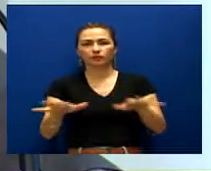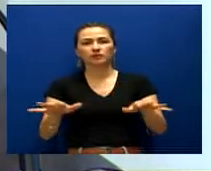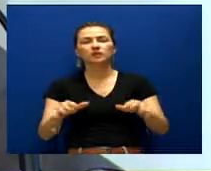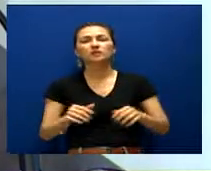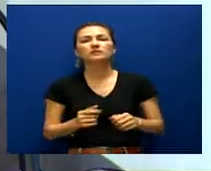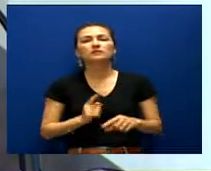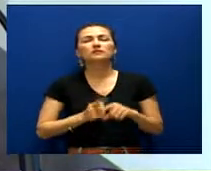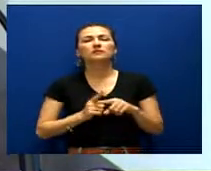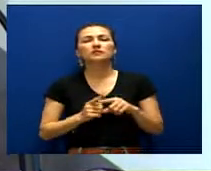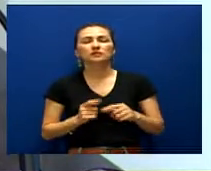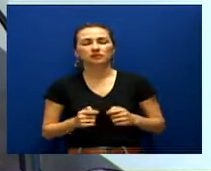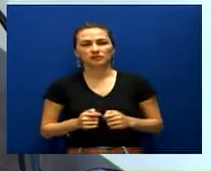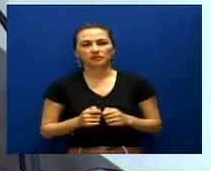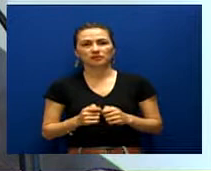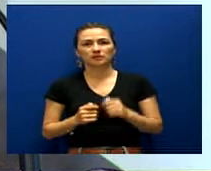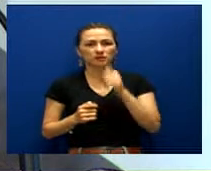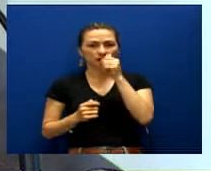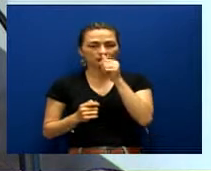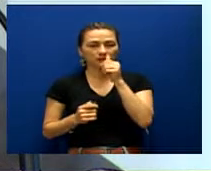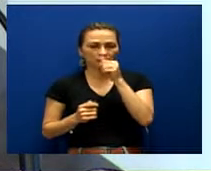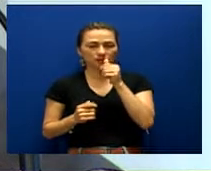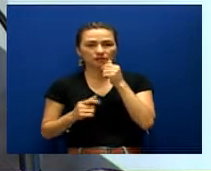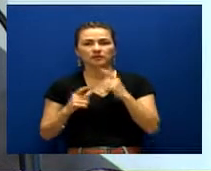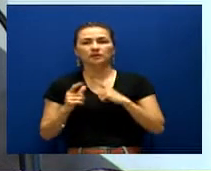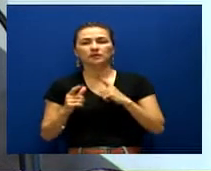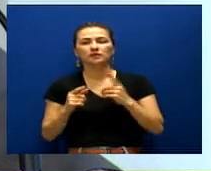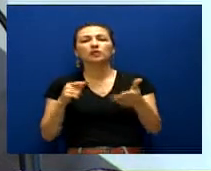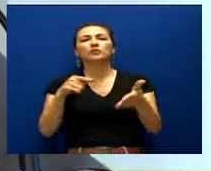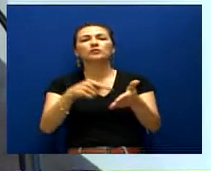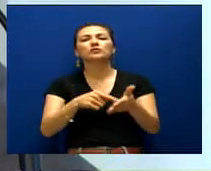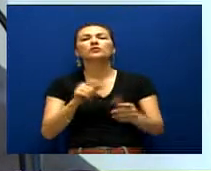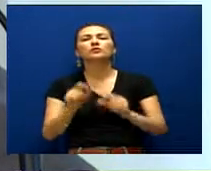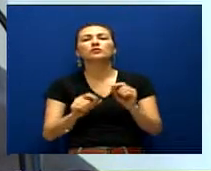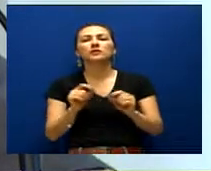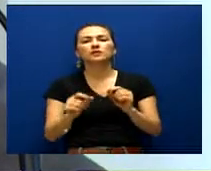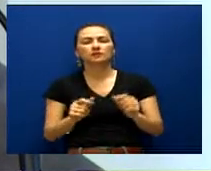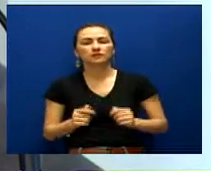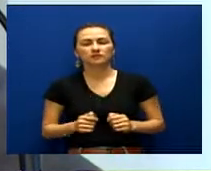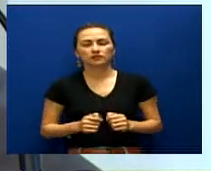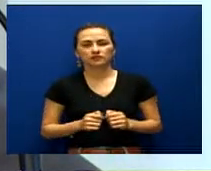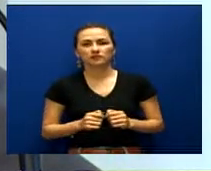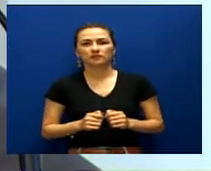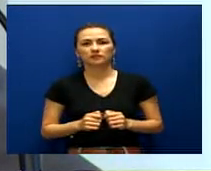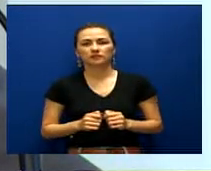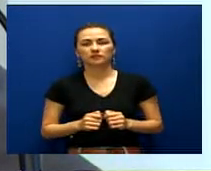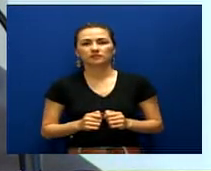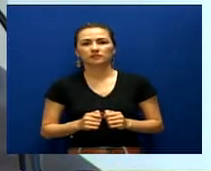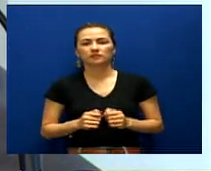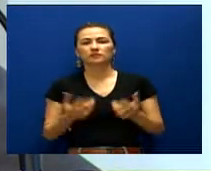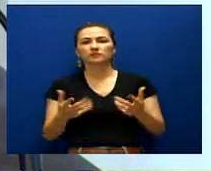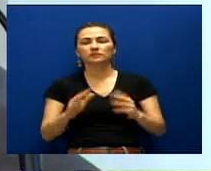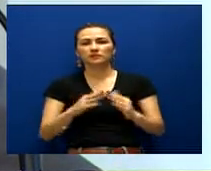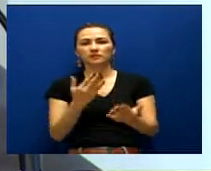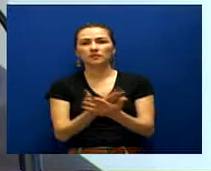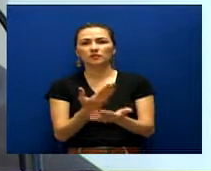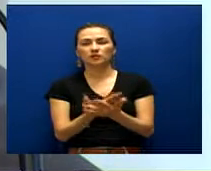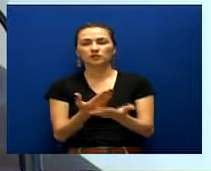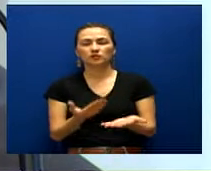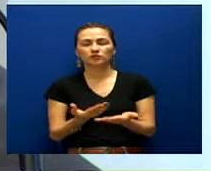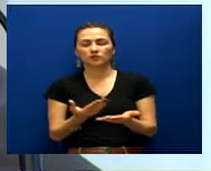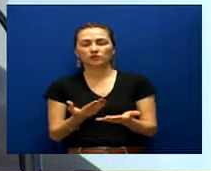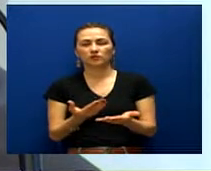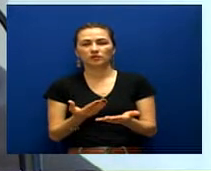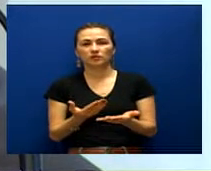conta dos seus objetivos, que é que as nossas escolas voltem a ser a escola dos nossos pais,